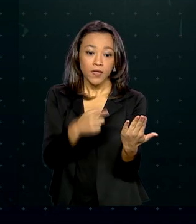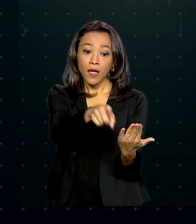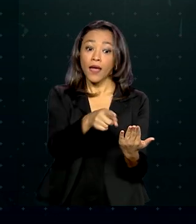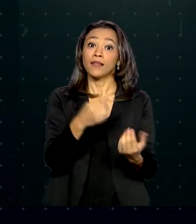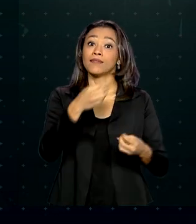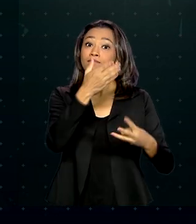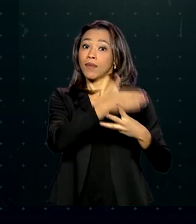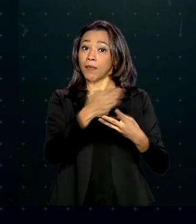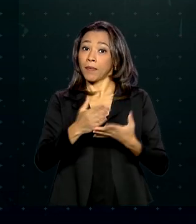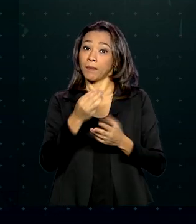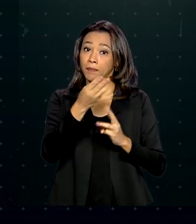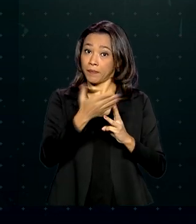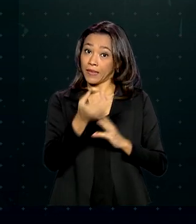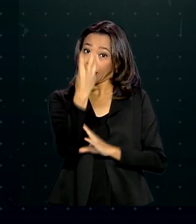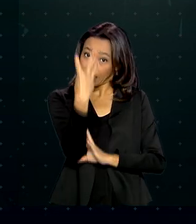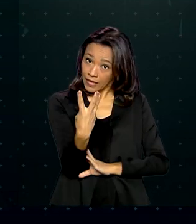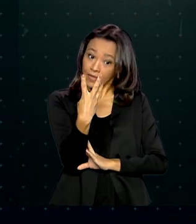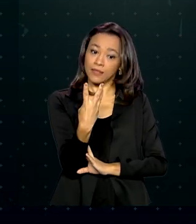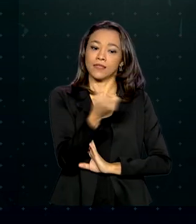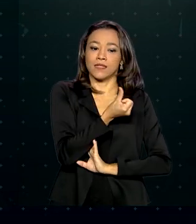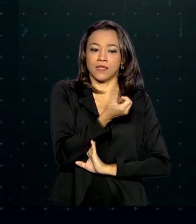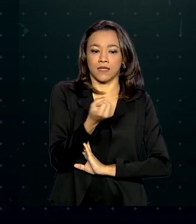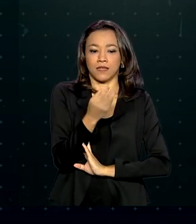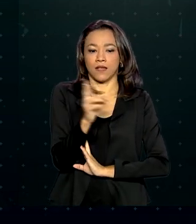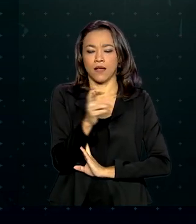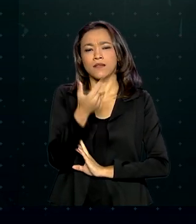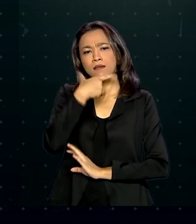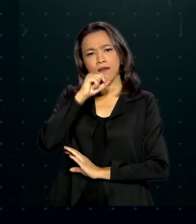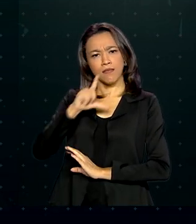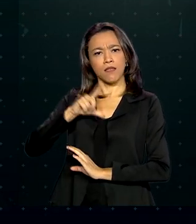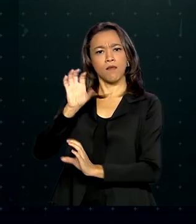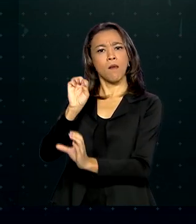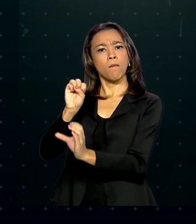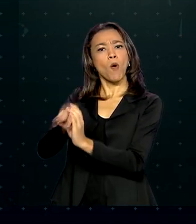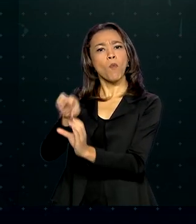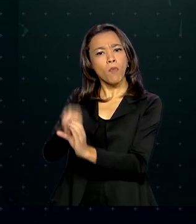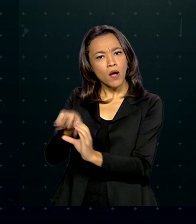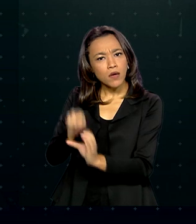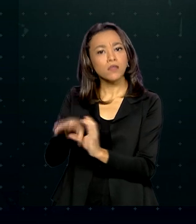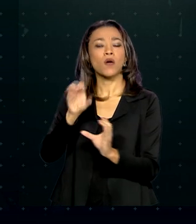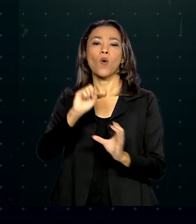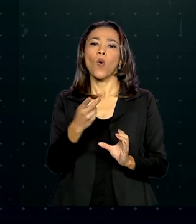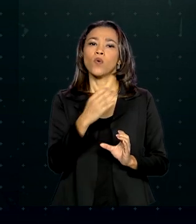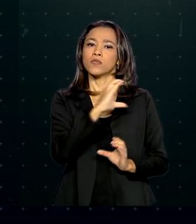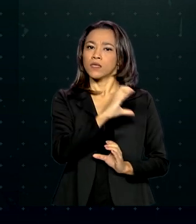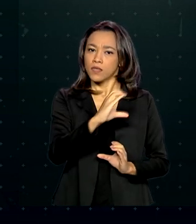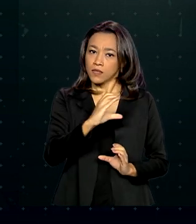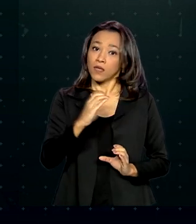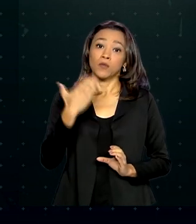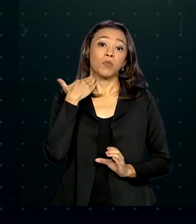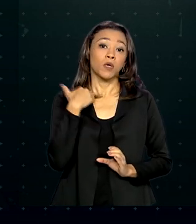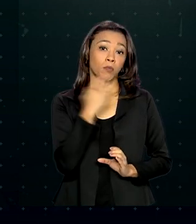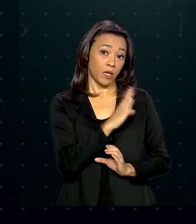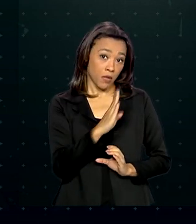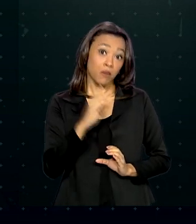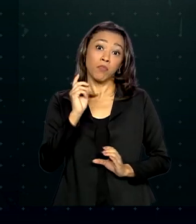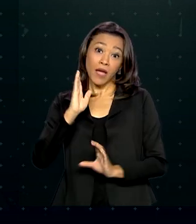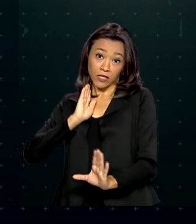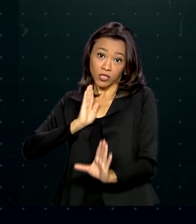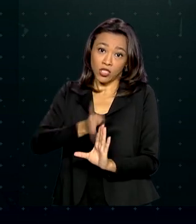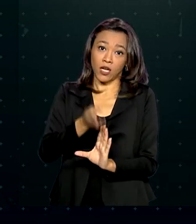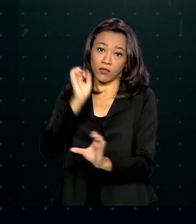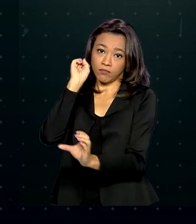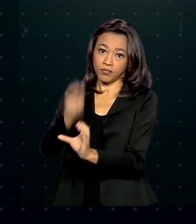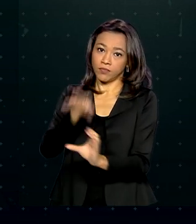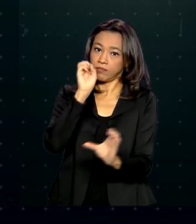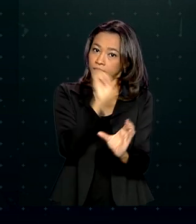parcelas de r$600 quem já tem poupança na caixa ou é correntista do banco do brasil pode receber antes direto na